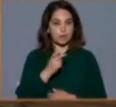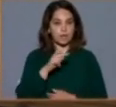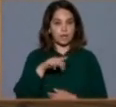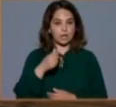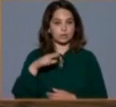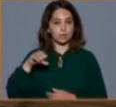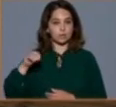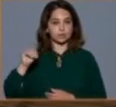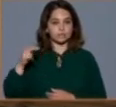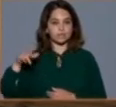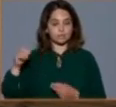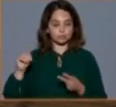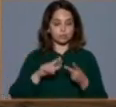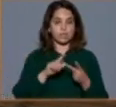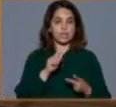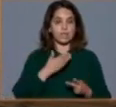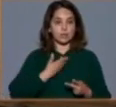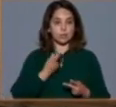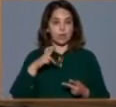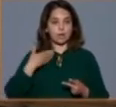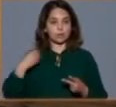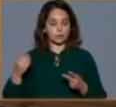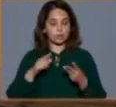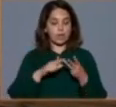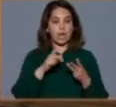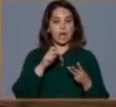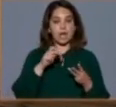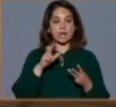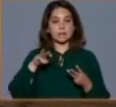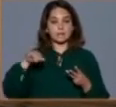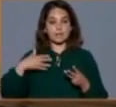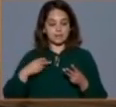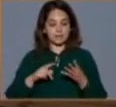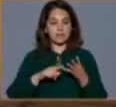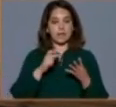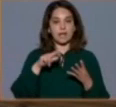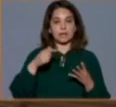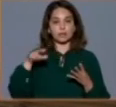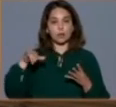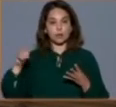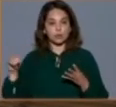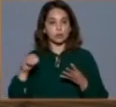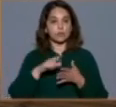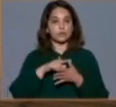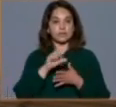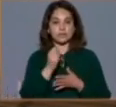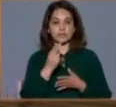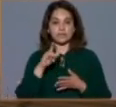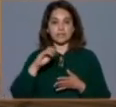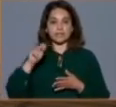Santos, Eduardo Gomes de Almeida, Arminda Almeida, António Gomes de Almeida, Guilhermino